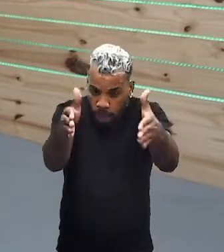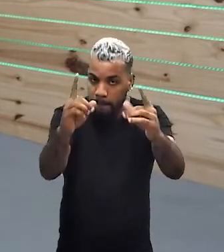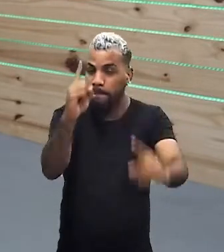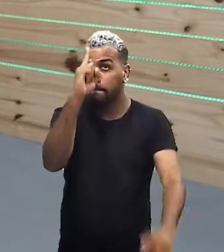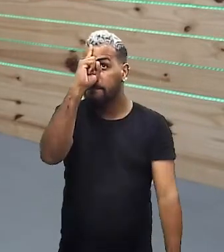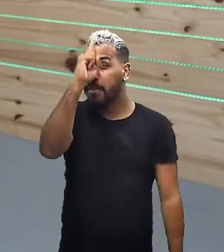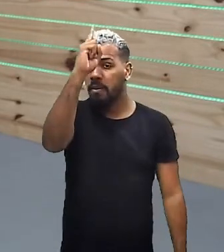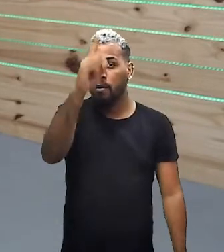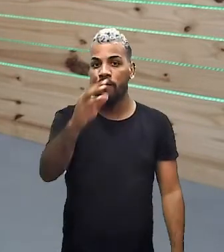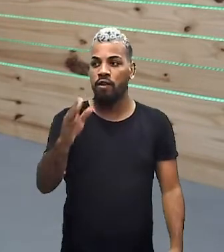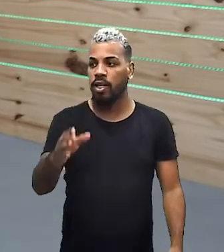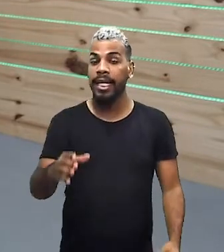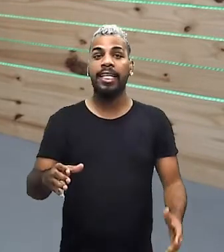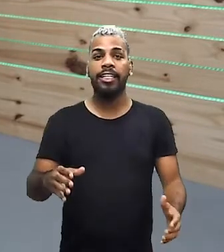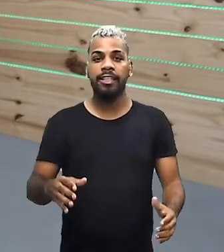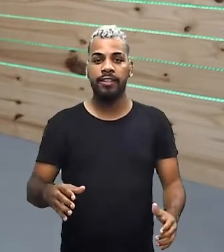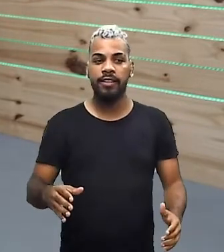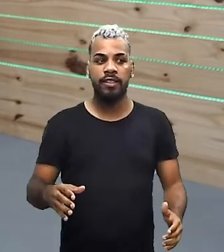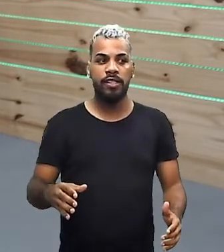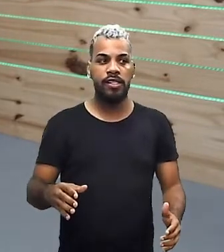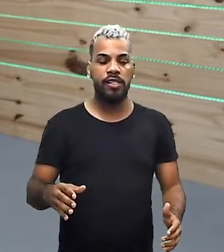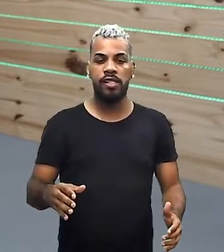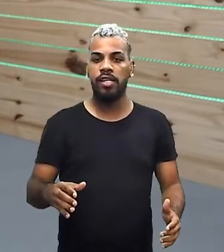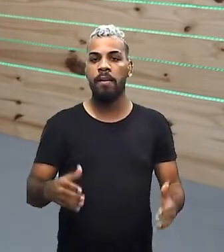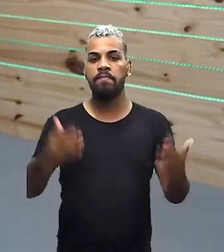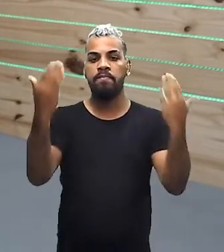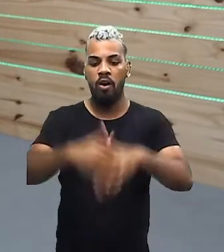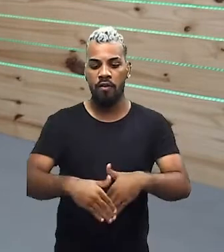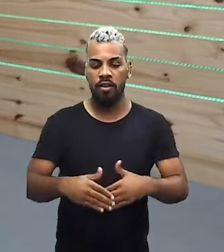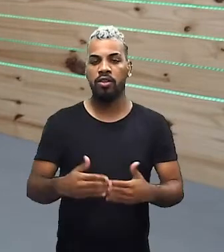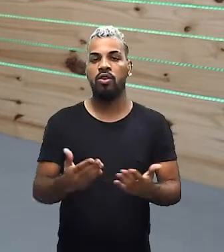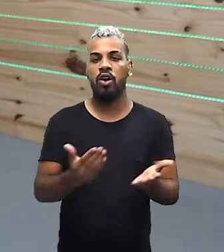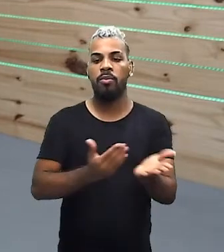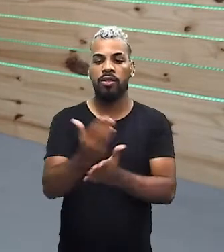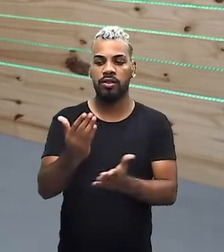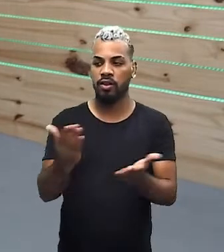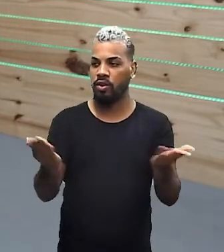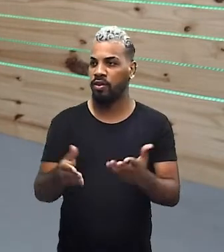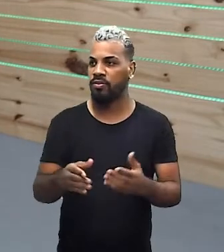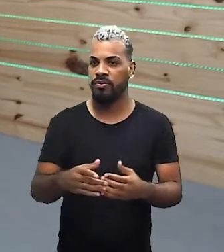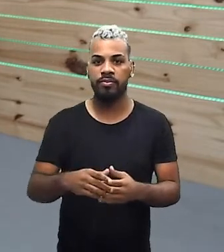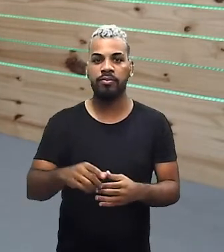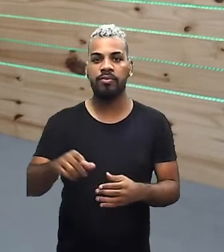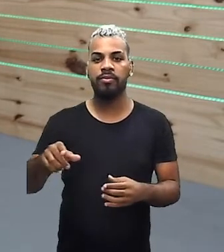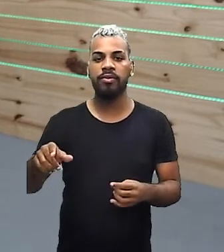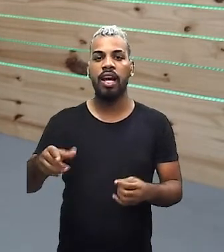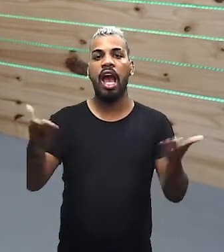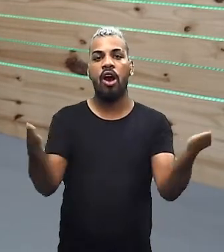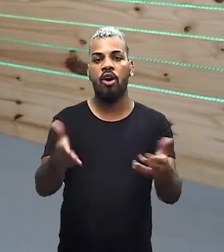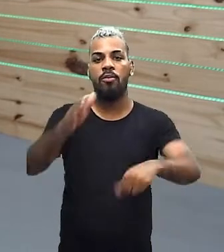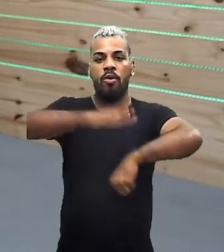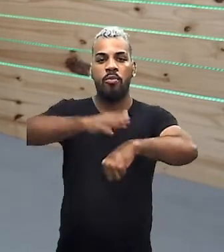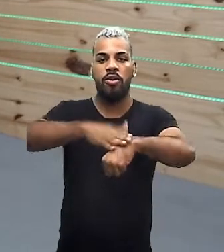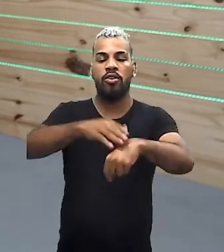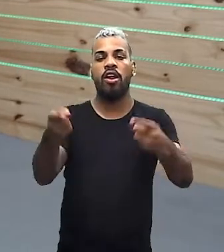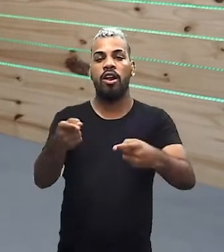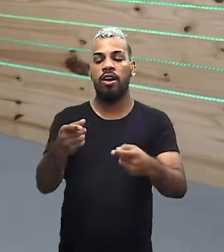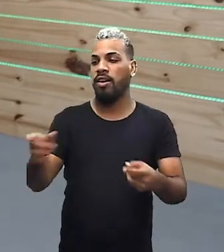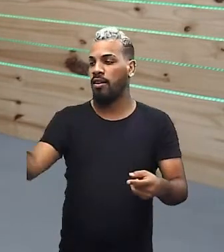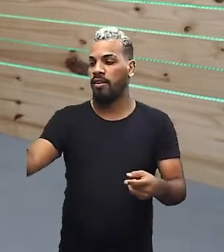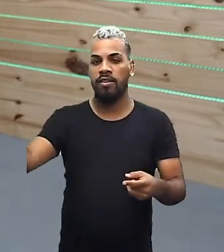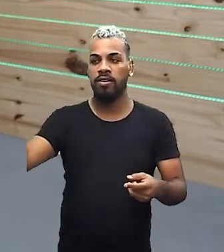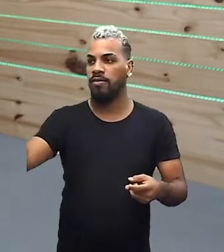o foco para as nossas provas que se seguem a partir de agora. Agora é hora da onça beber água. Agora, como se